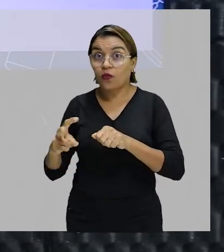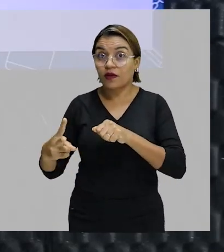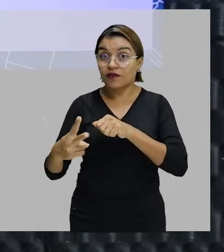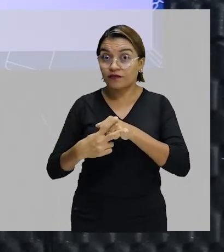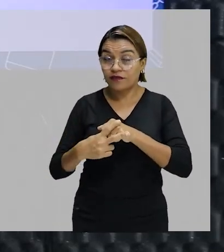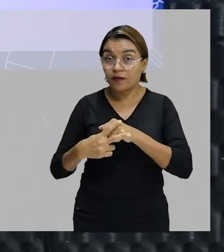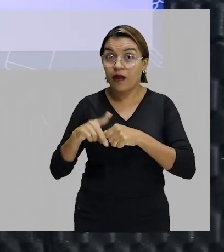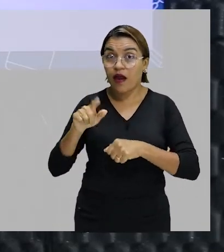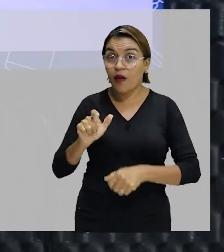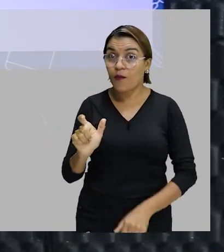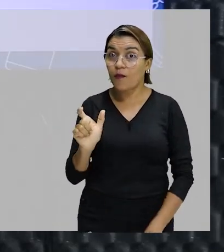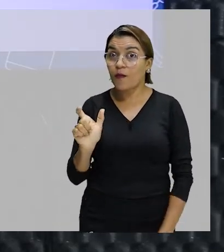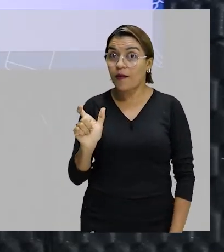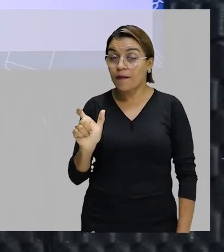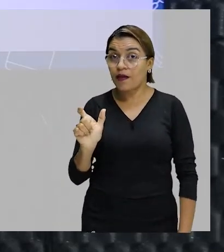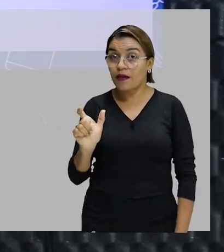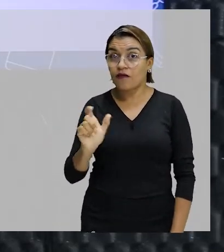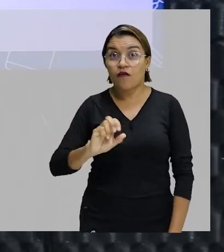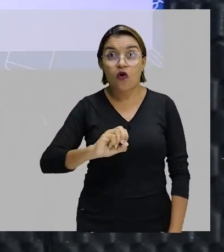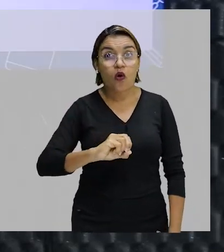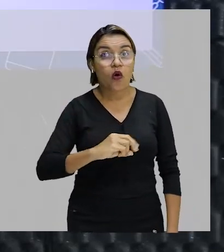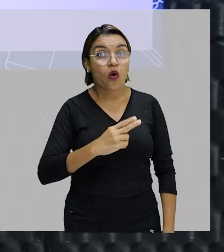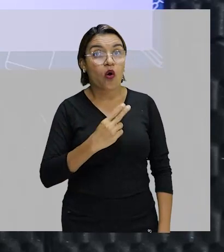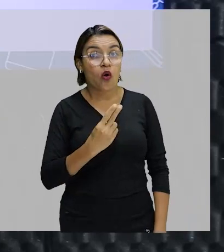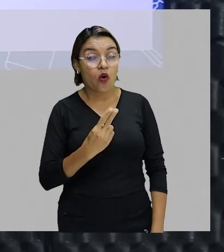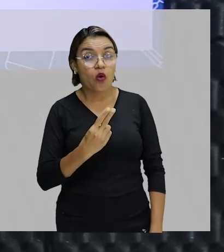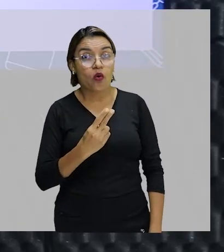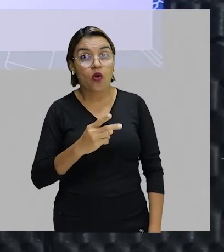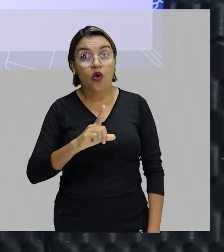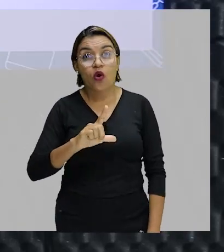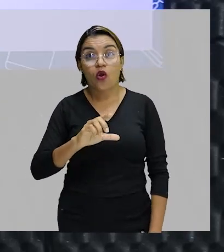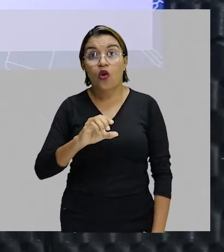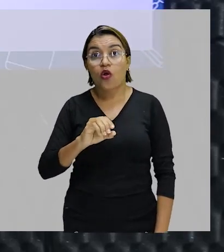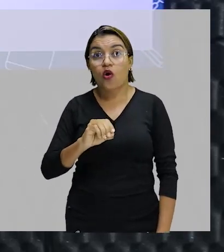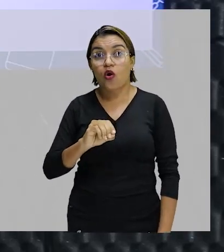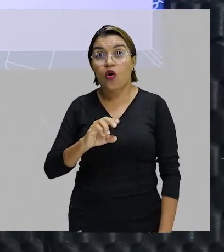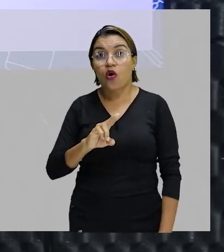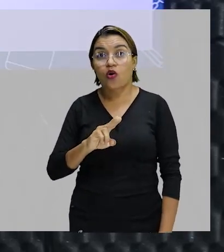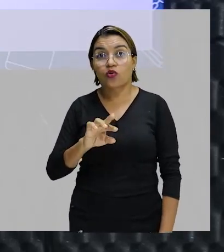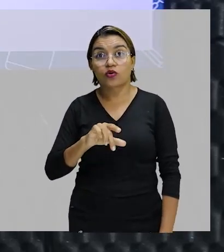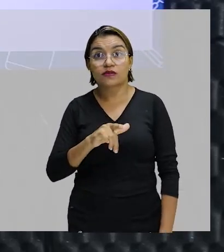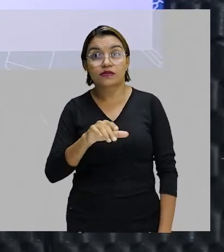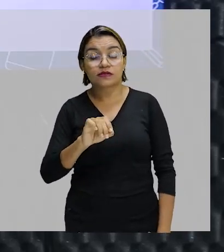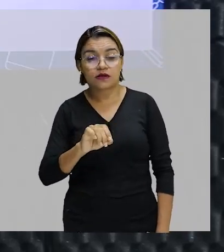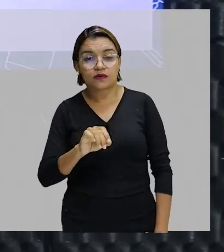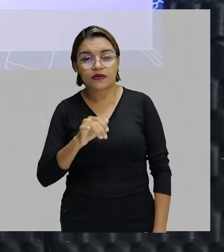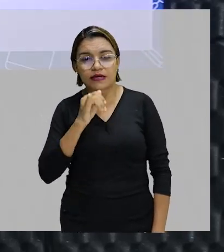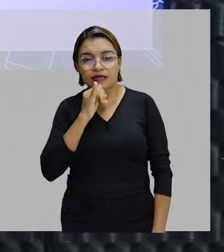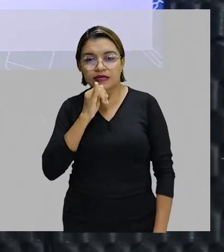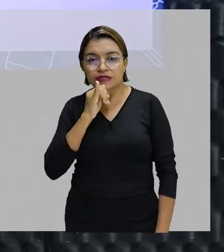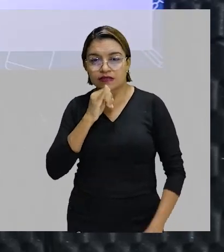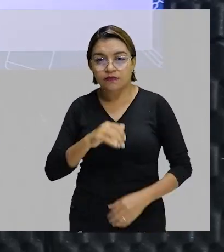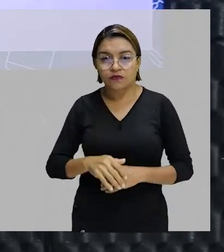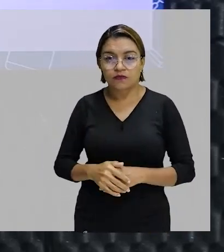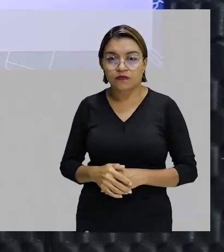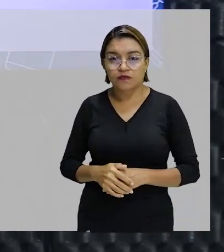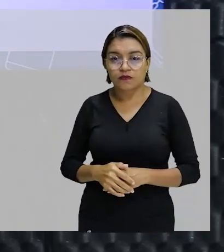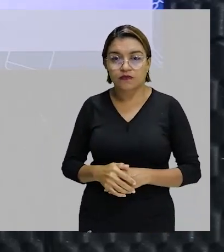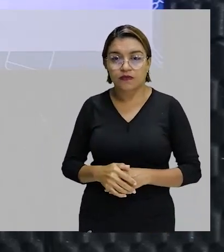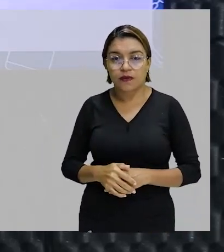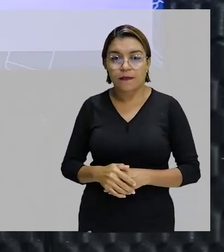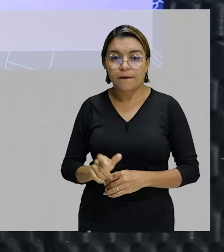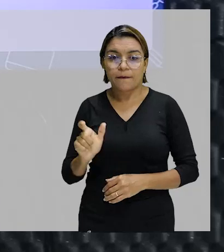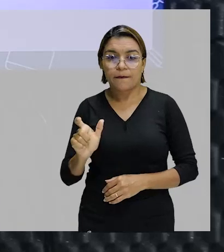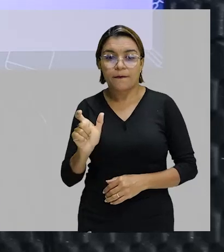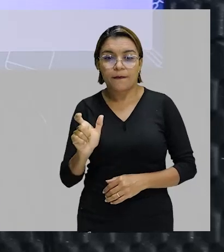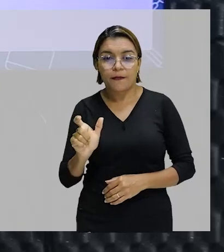é uma palavra ou uma locução. Essa palavra phrase, que parece com frase em português, ela muitas